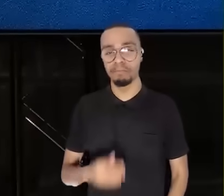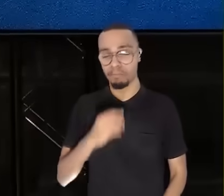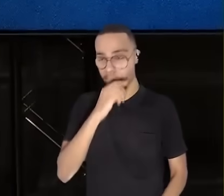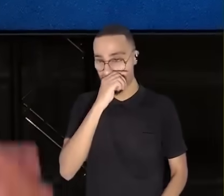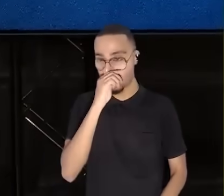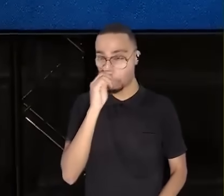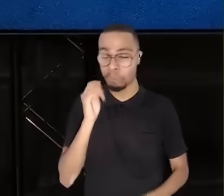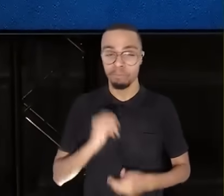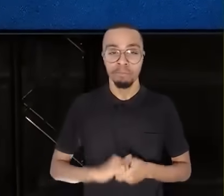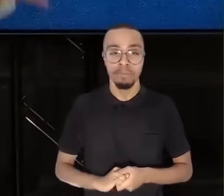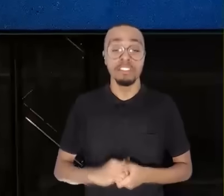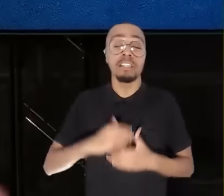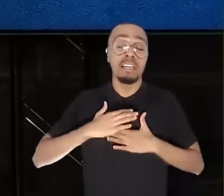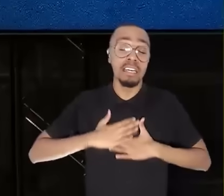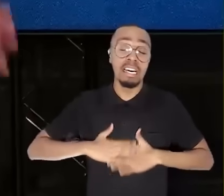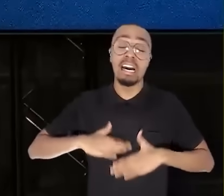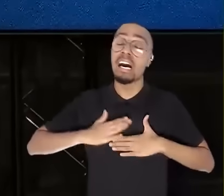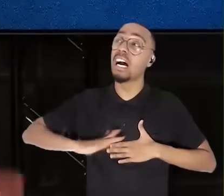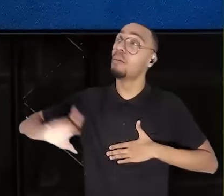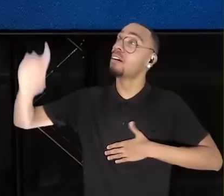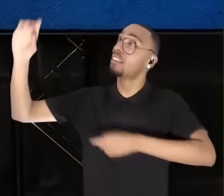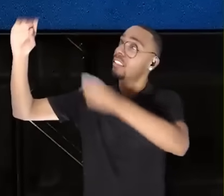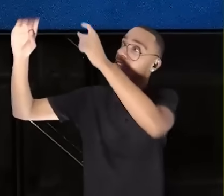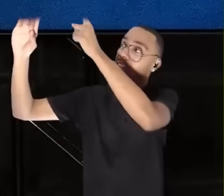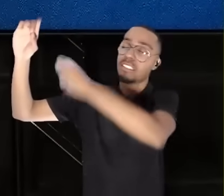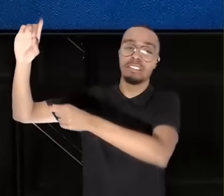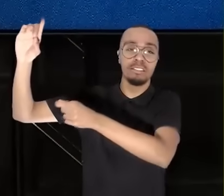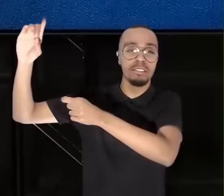vida. Calma,